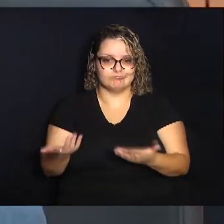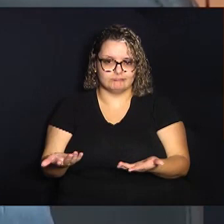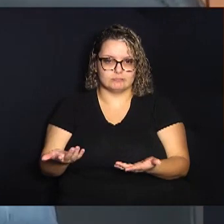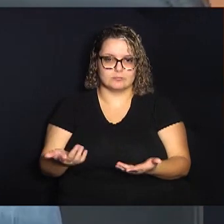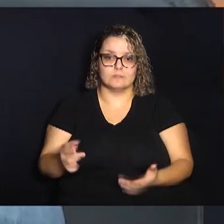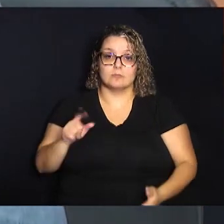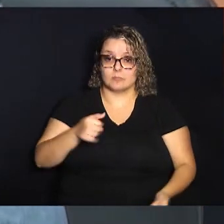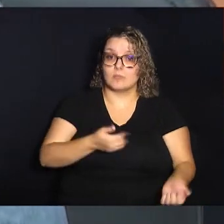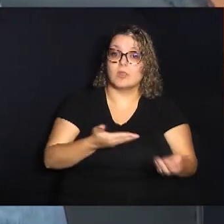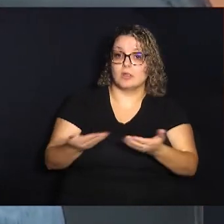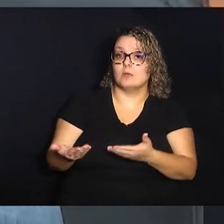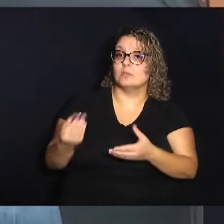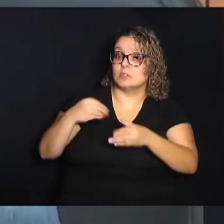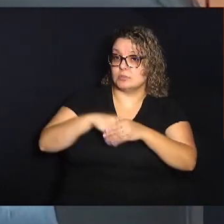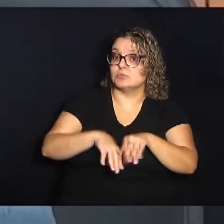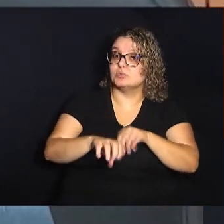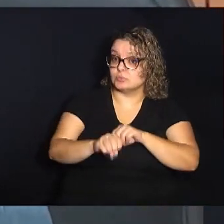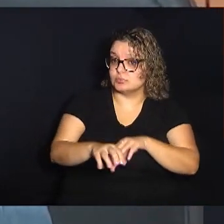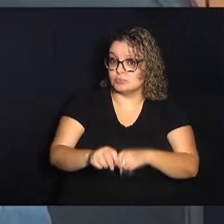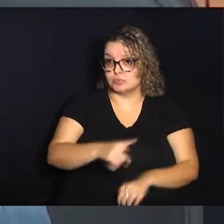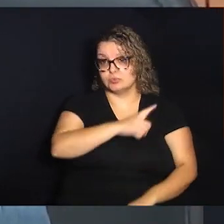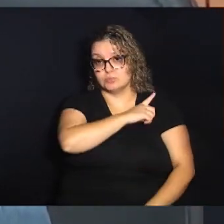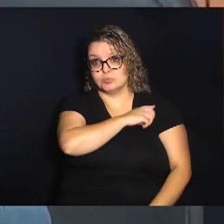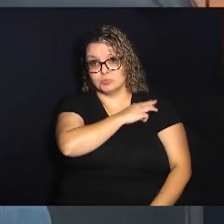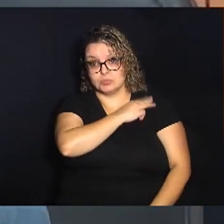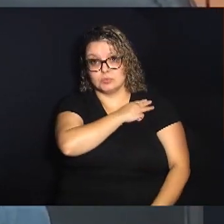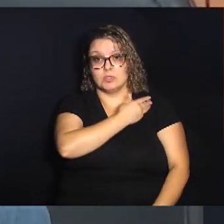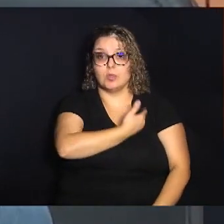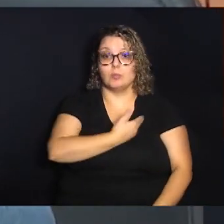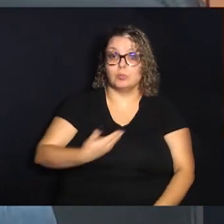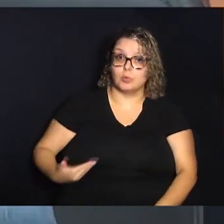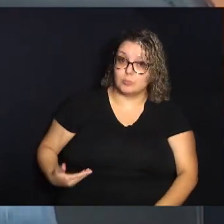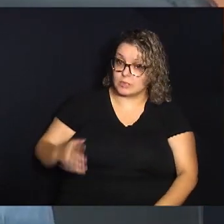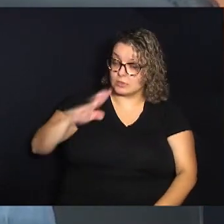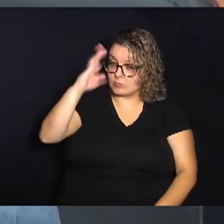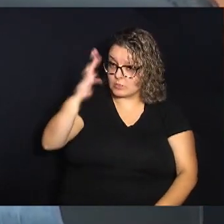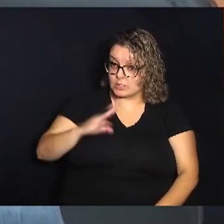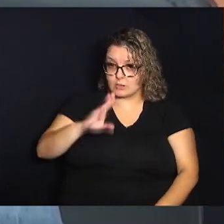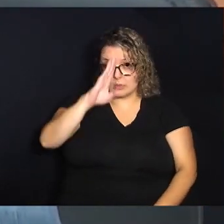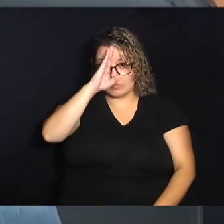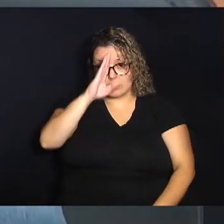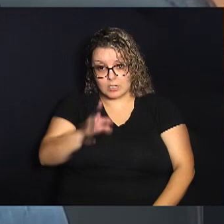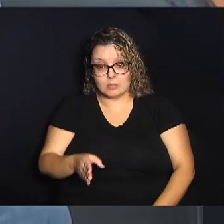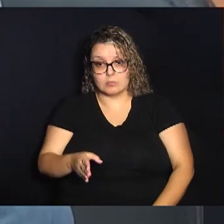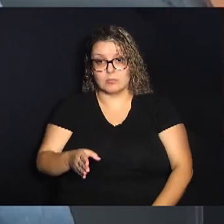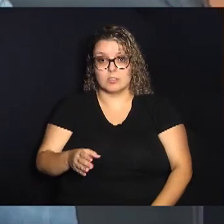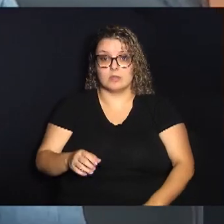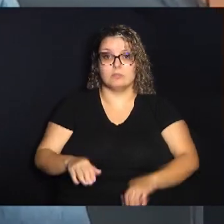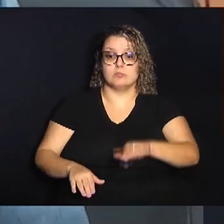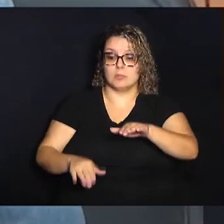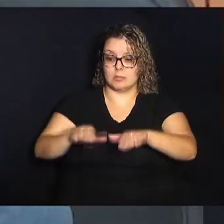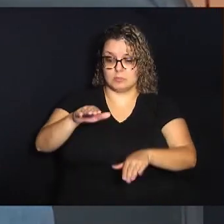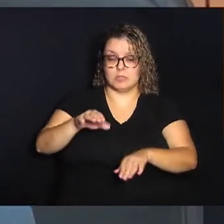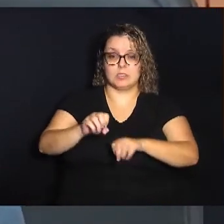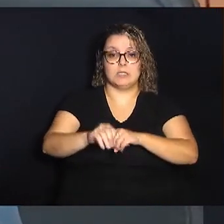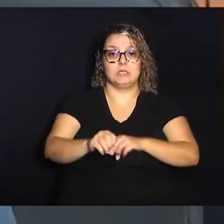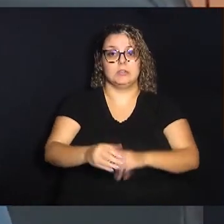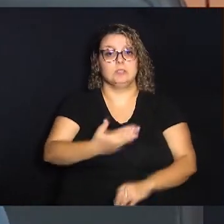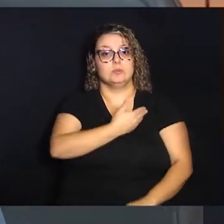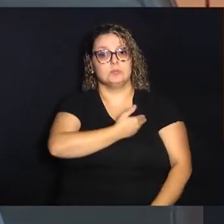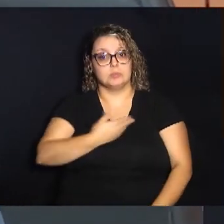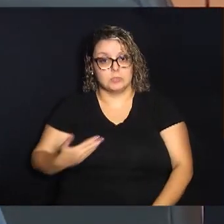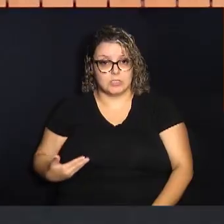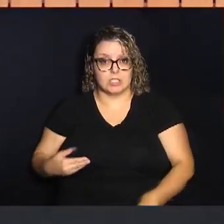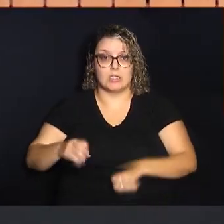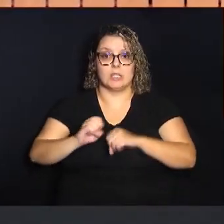é apresentada dentro do ensino médio público brasileiro, mas principalmente a desigualdade entre a educação pública e a